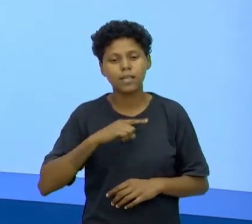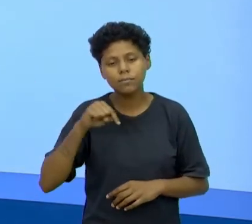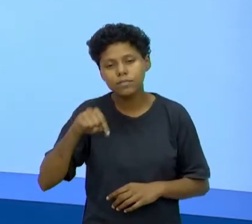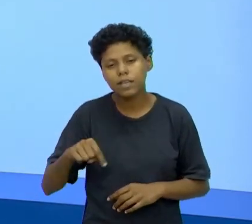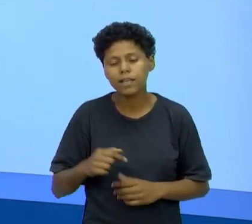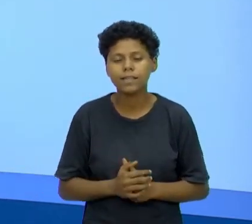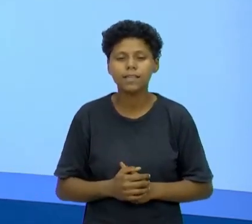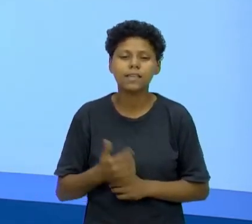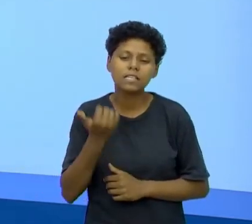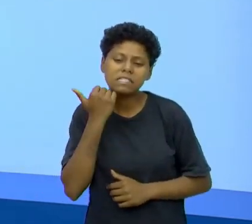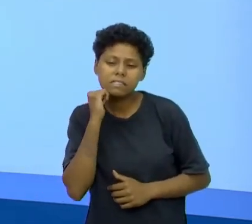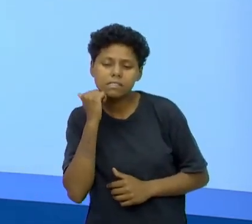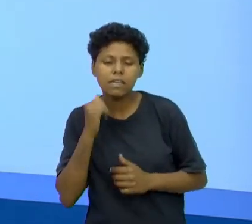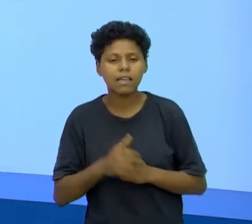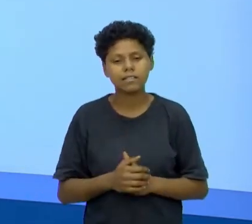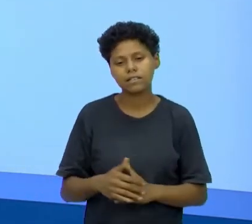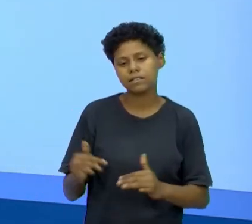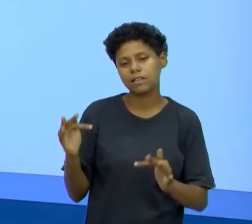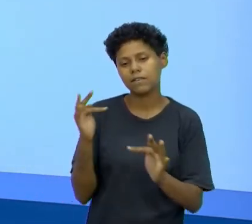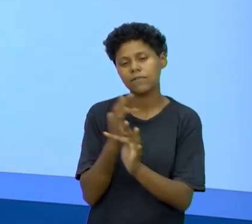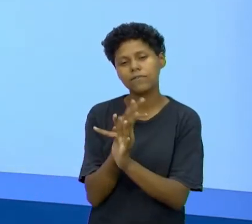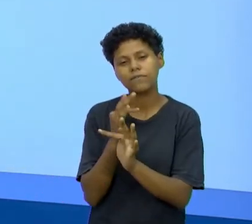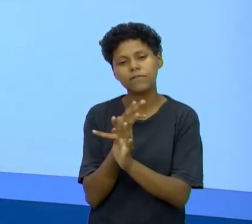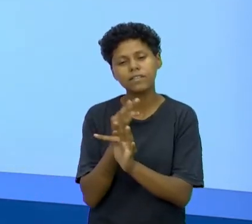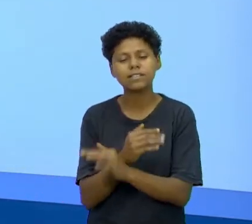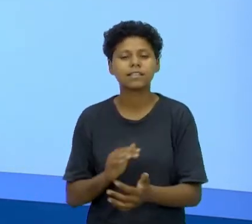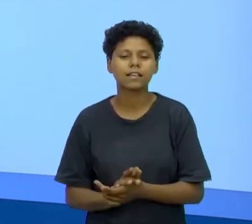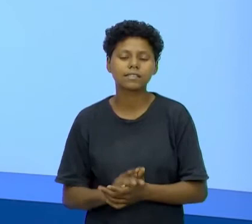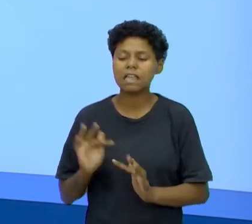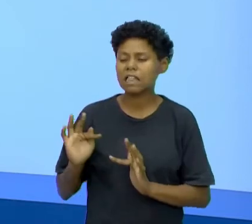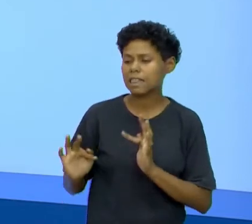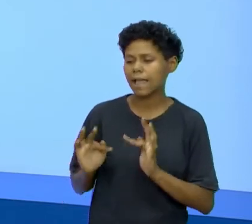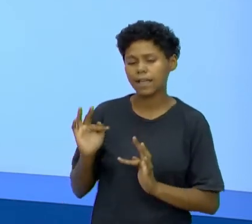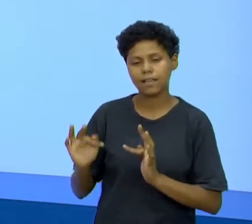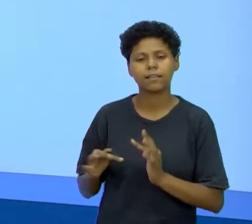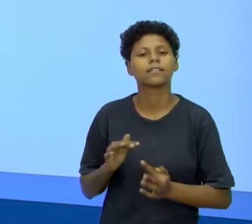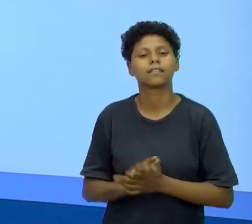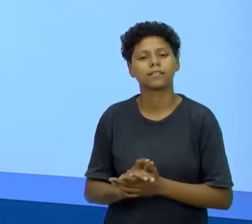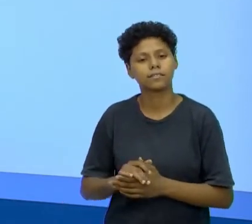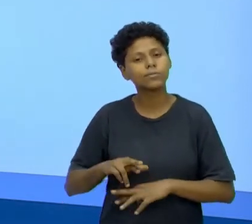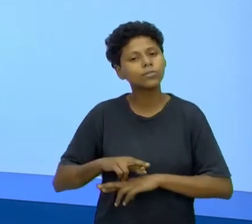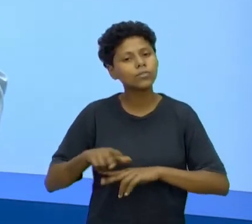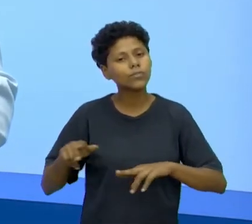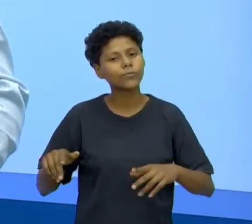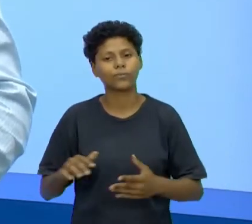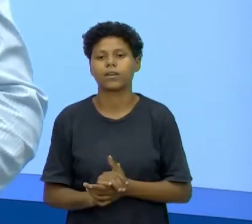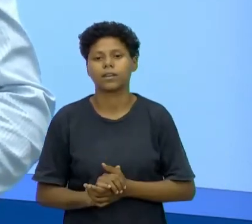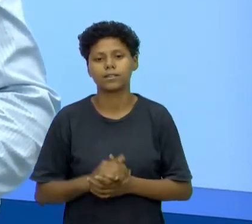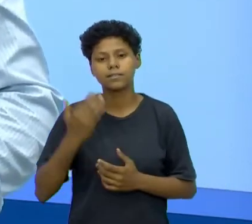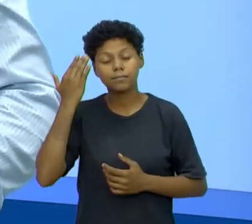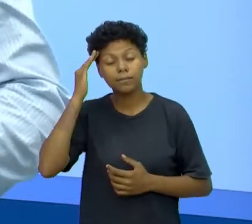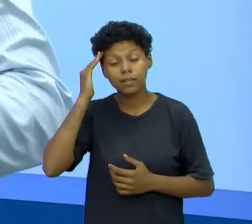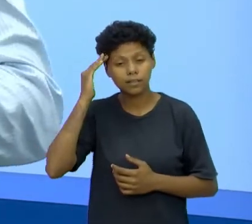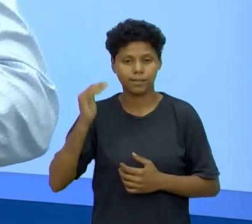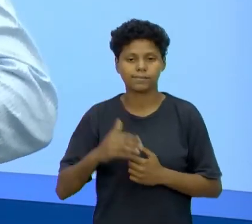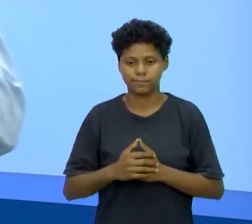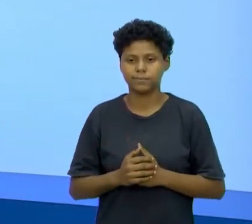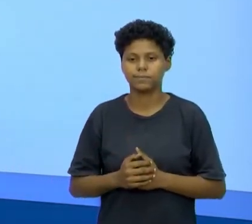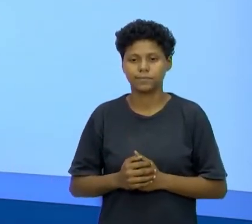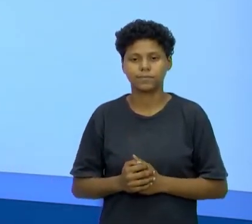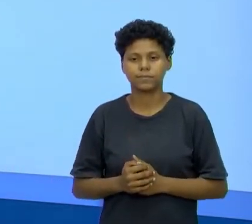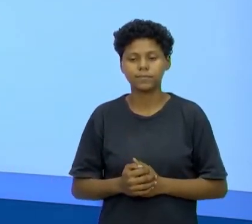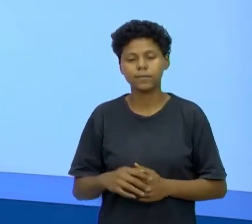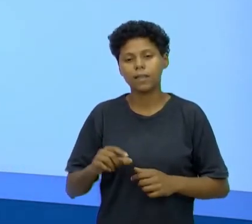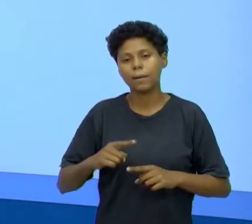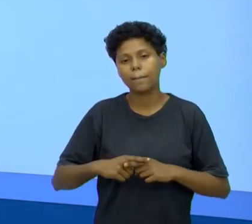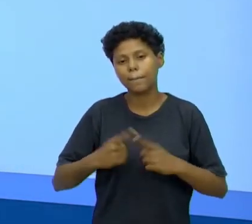um pouquinho da história, porque os arcos romanos aí, eles atravessam a história. Para encerrar essa aula aqui,